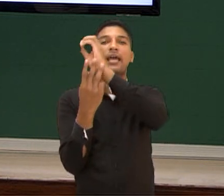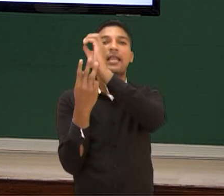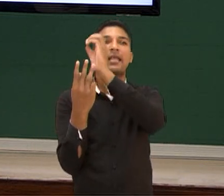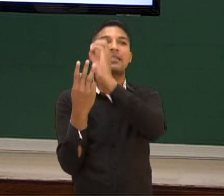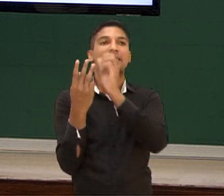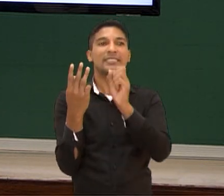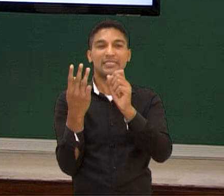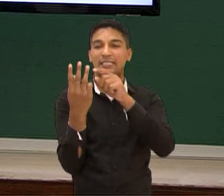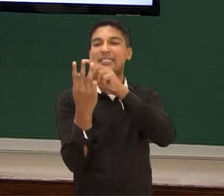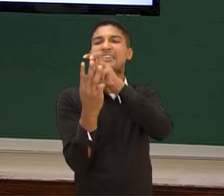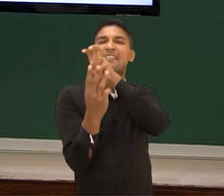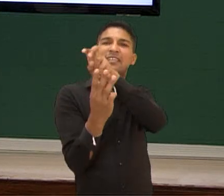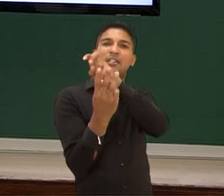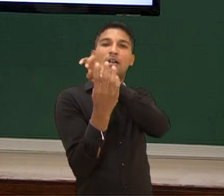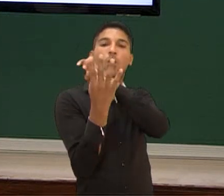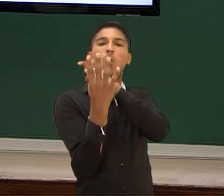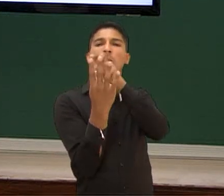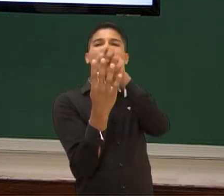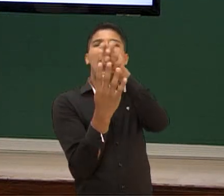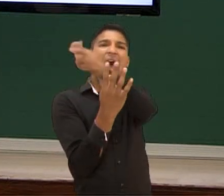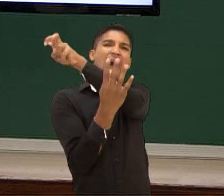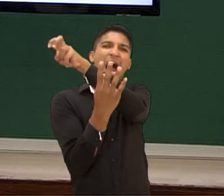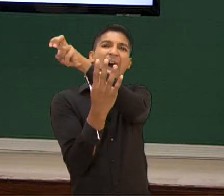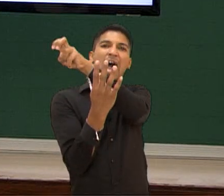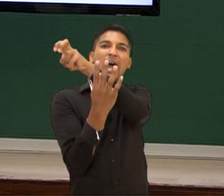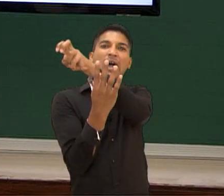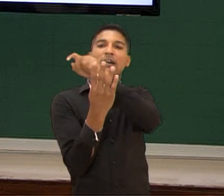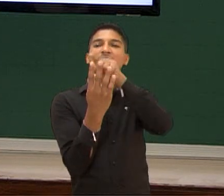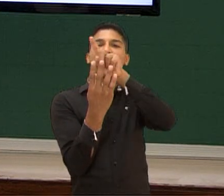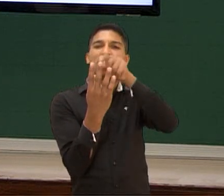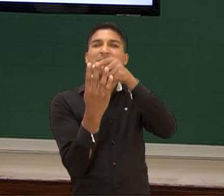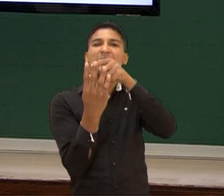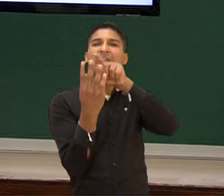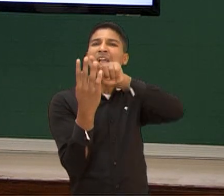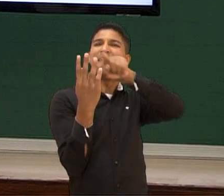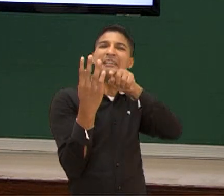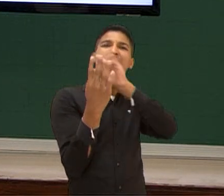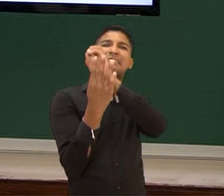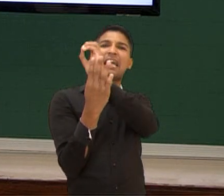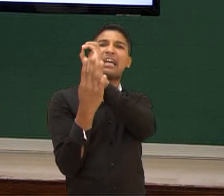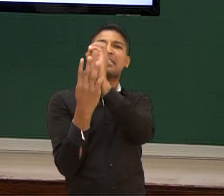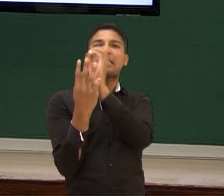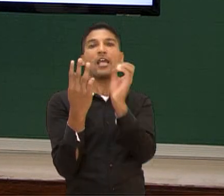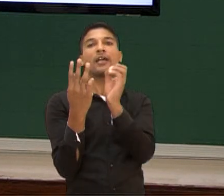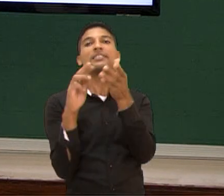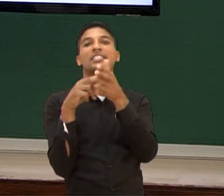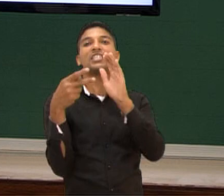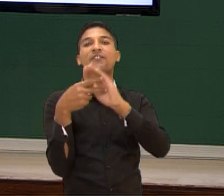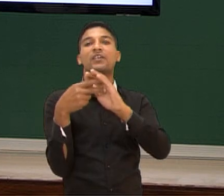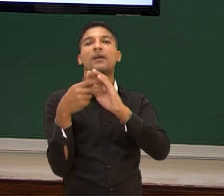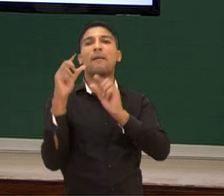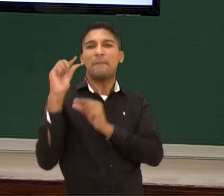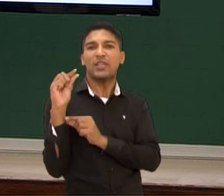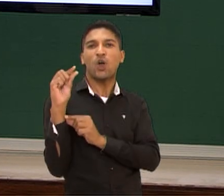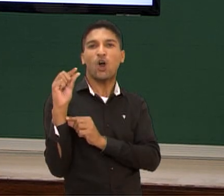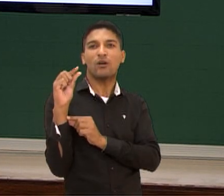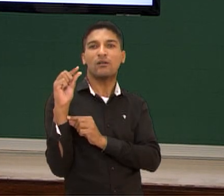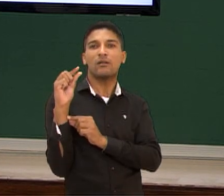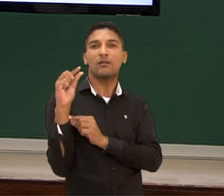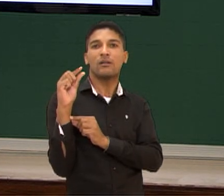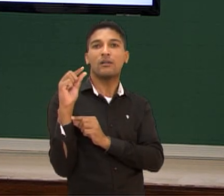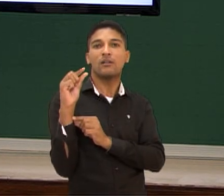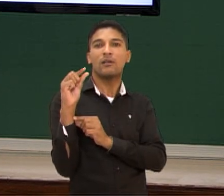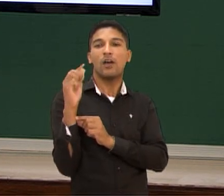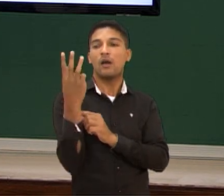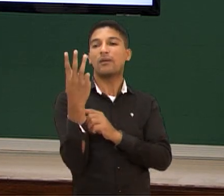Então, aqui é 5 milésimos, certo? E aqui é 5 centésimos, apenas 2 casas depois é vírgula. E aqui são o quê? 3